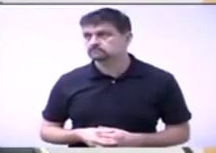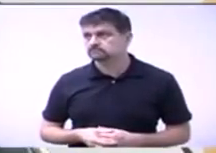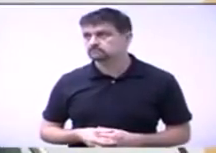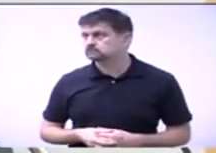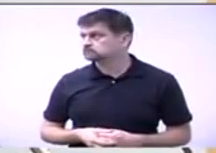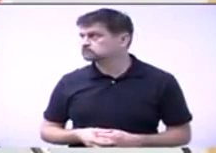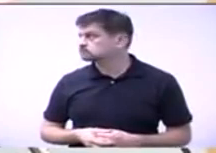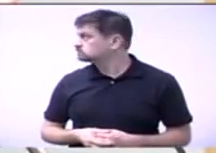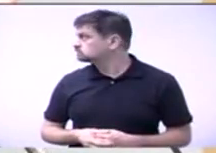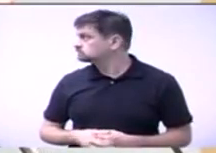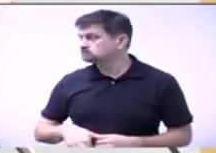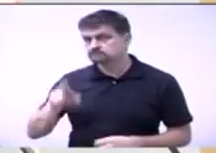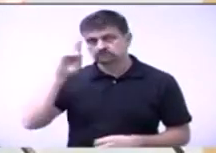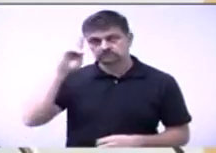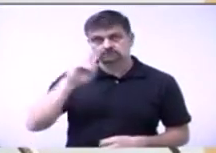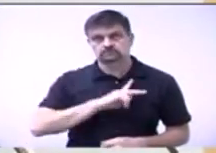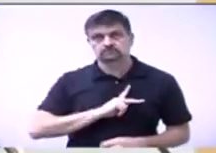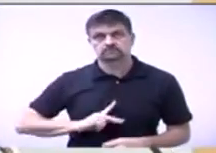Senhor presidente,